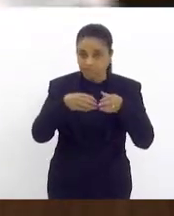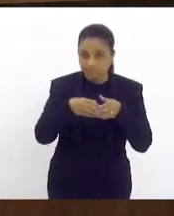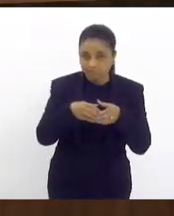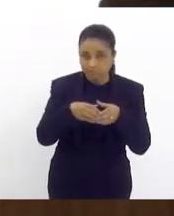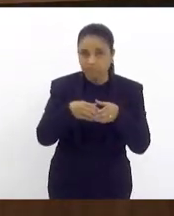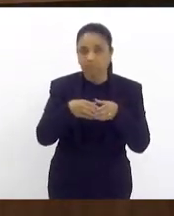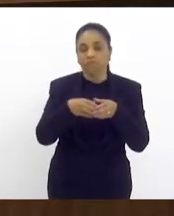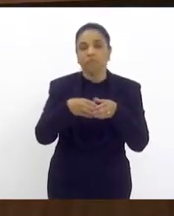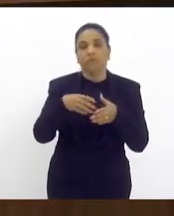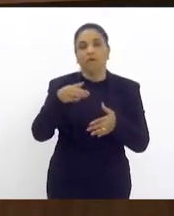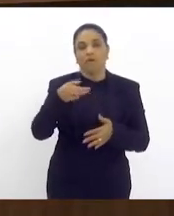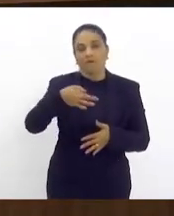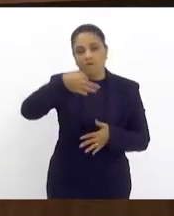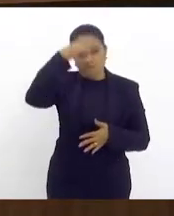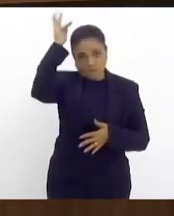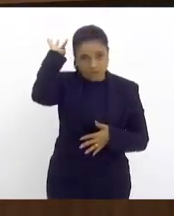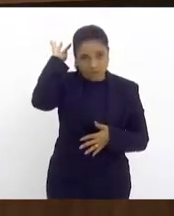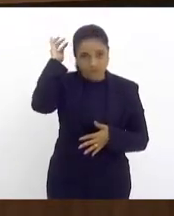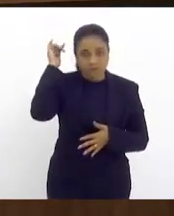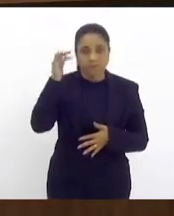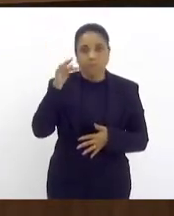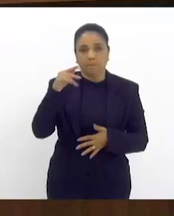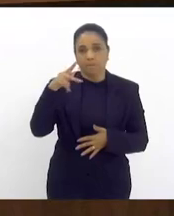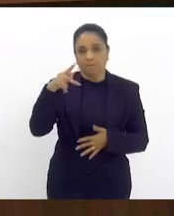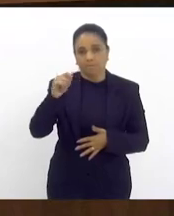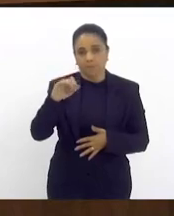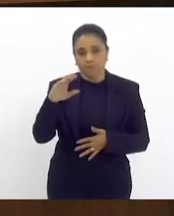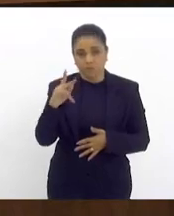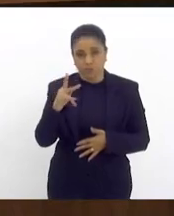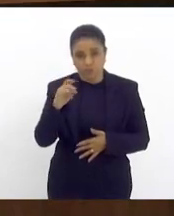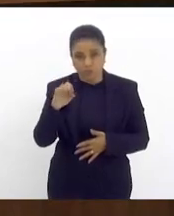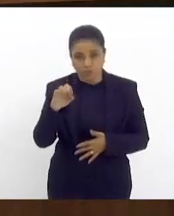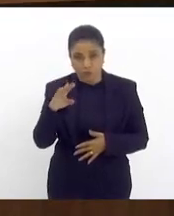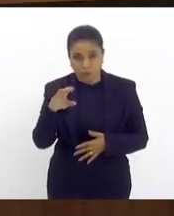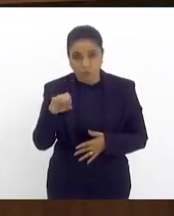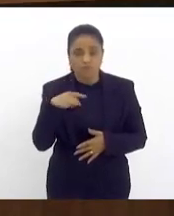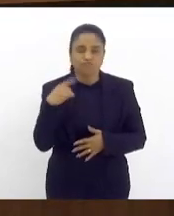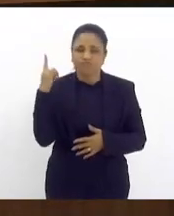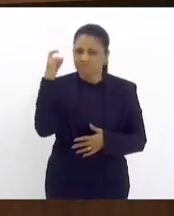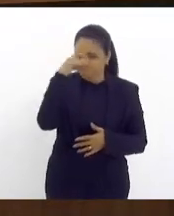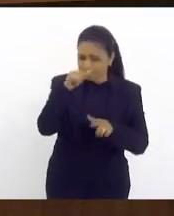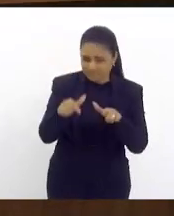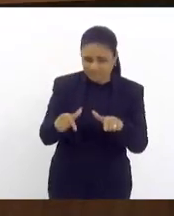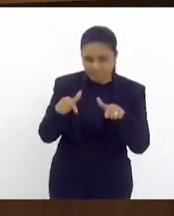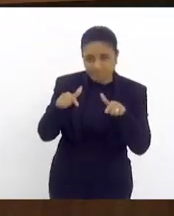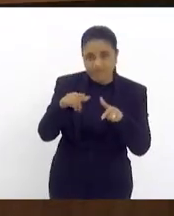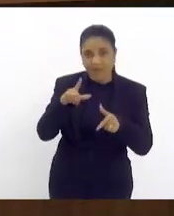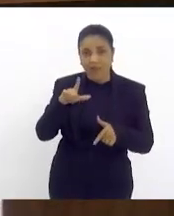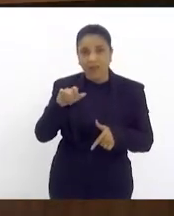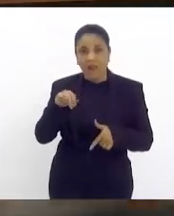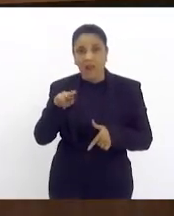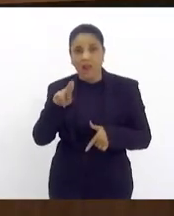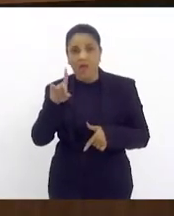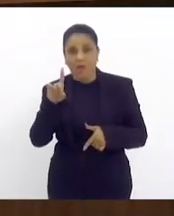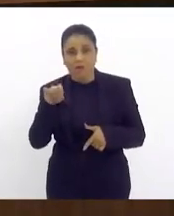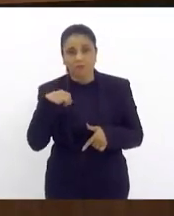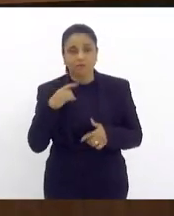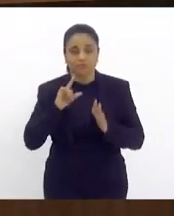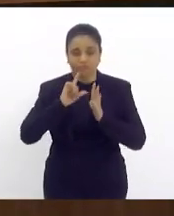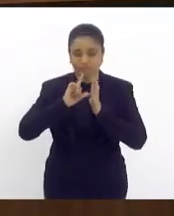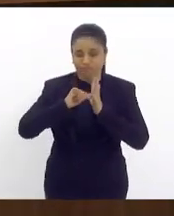Fred Pacheco é difícil deste lado e mais tardio mais difícil